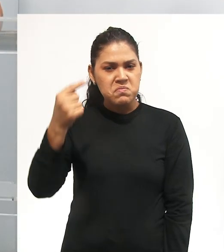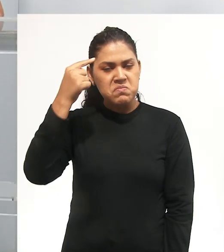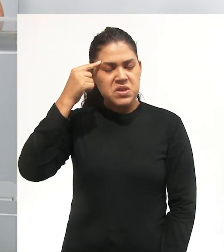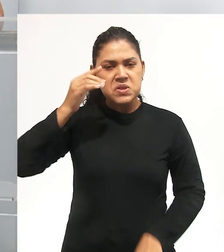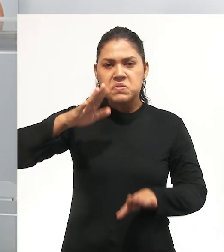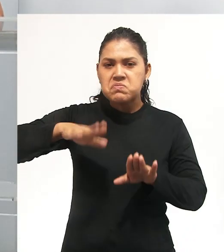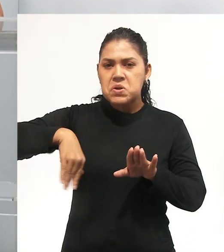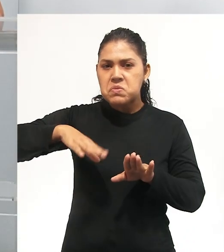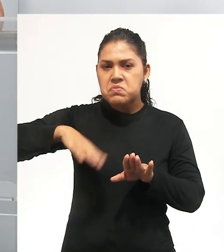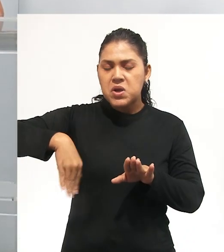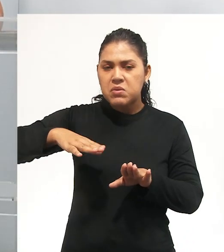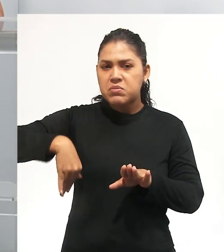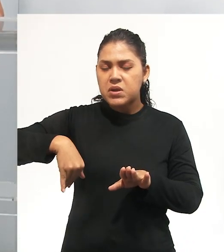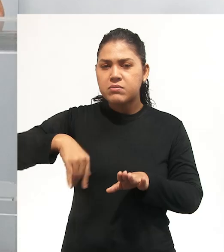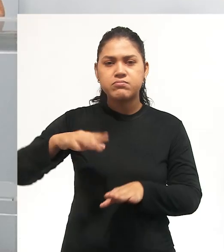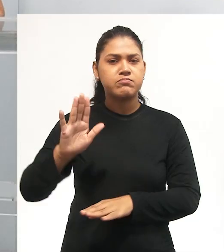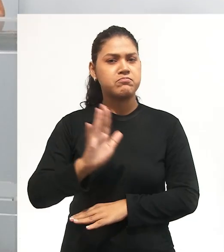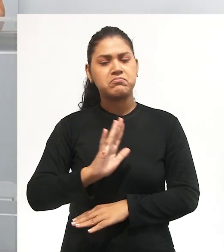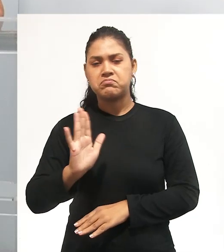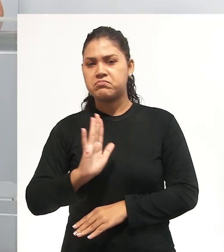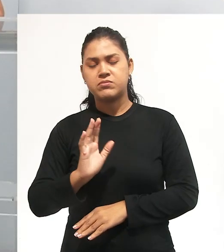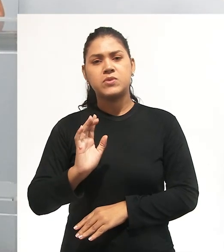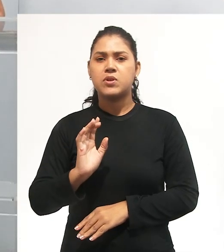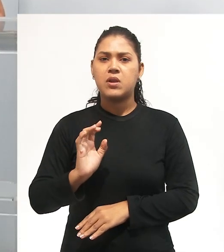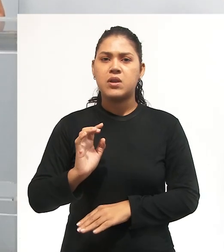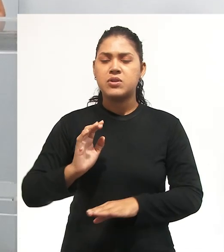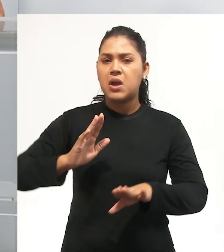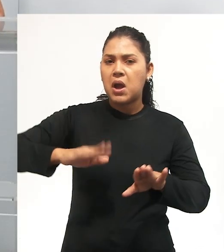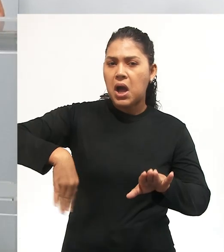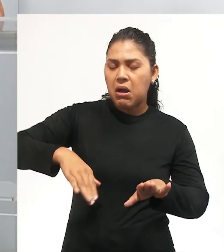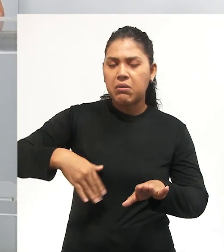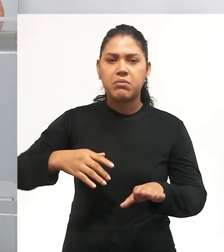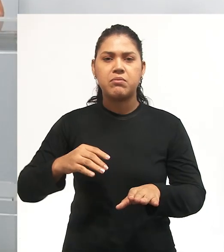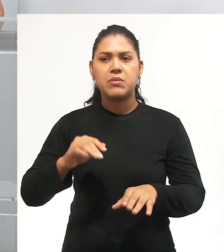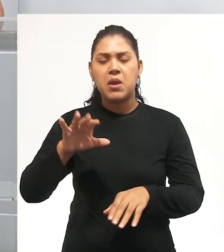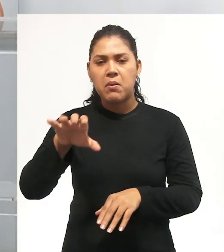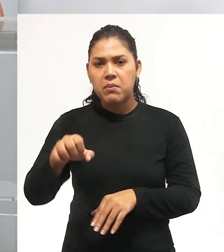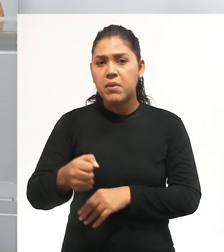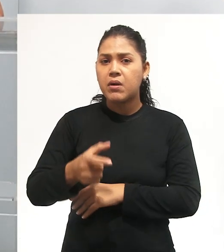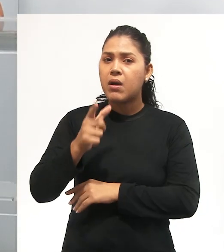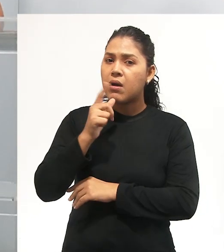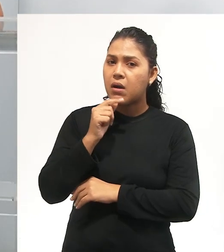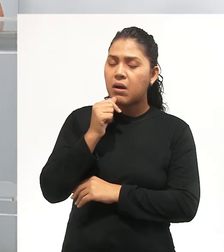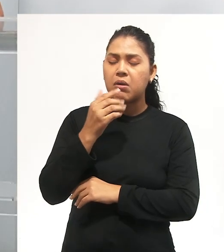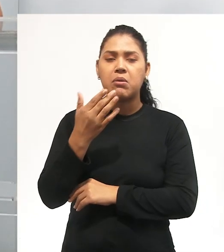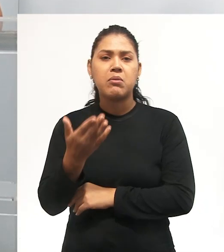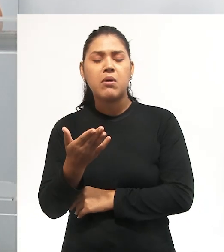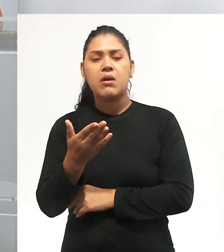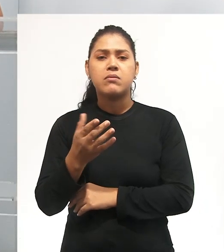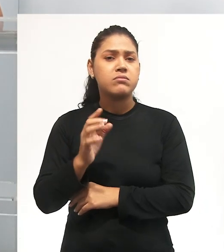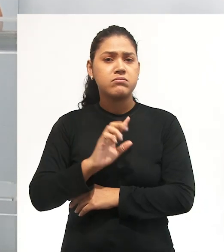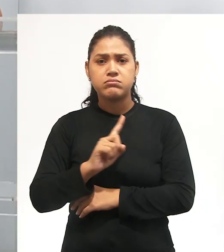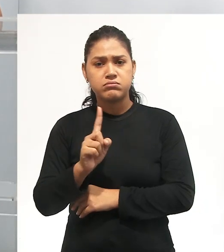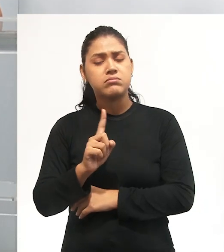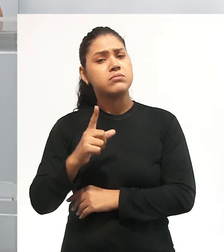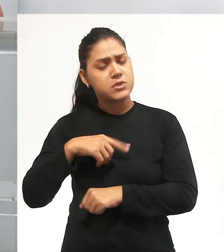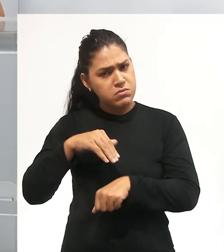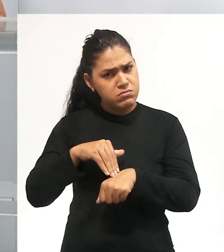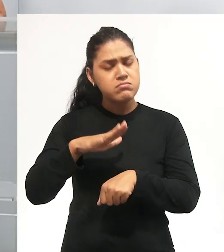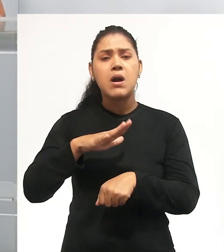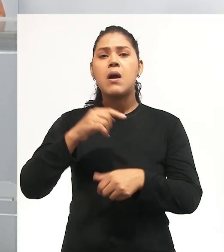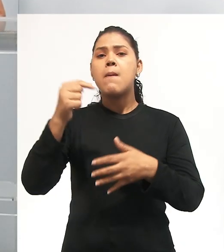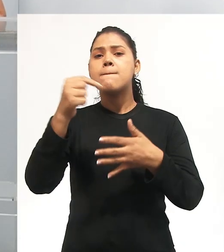apenas aquele local que nos dá água potável ou que nos dá água na nossa